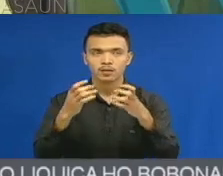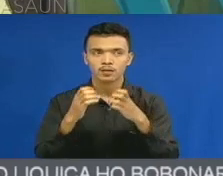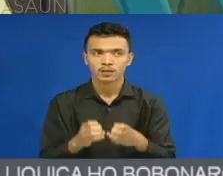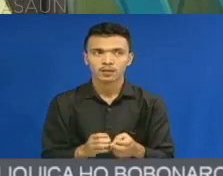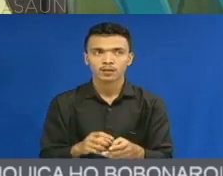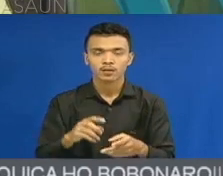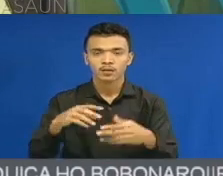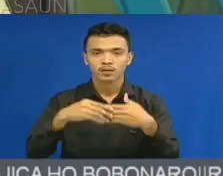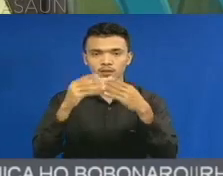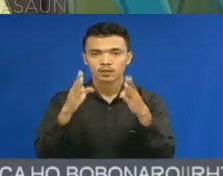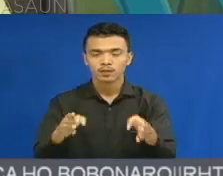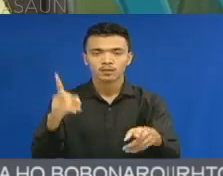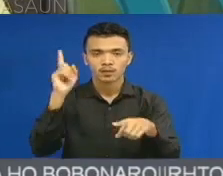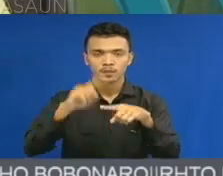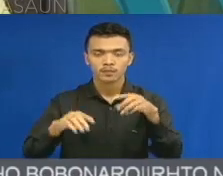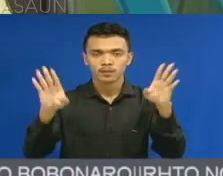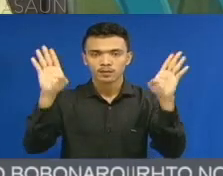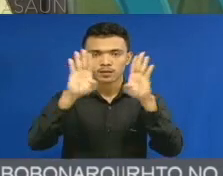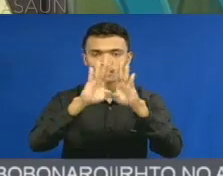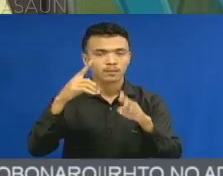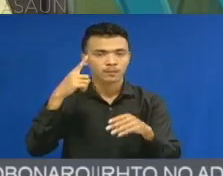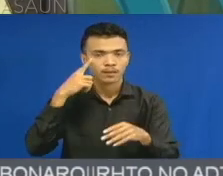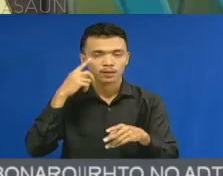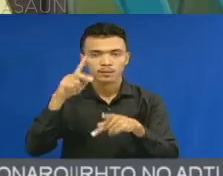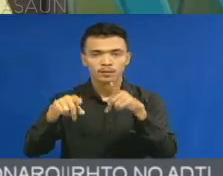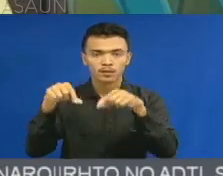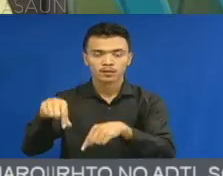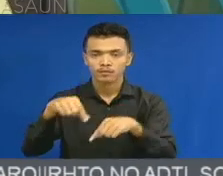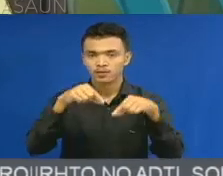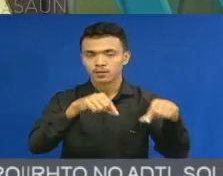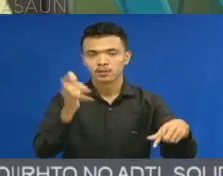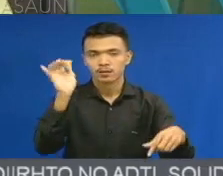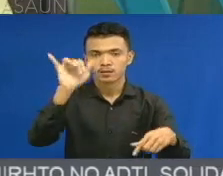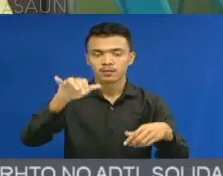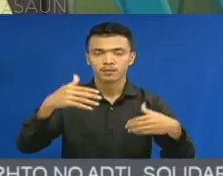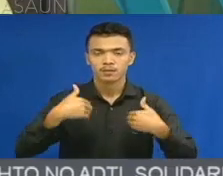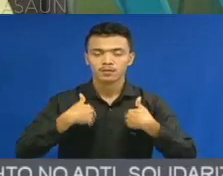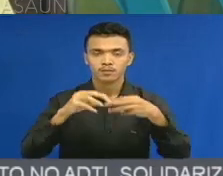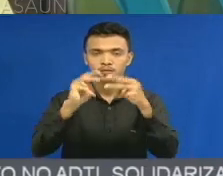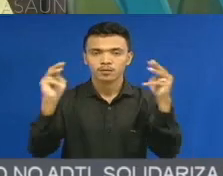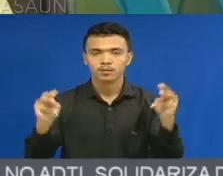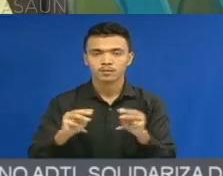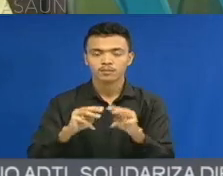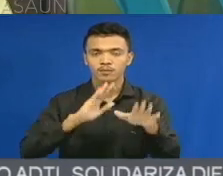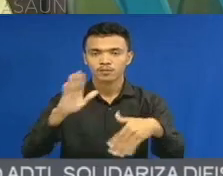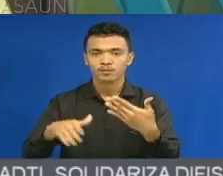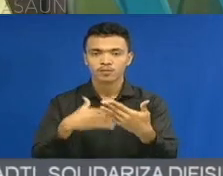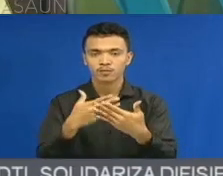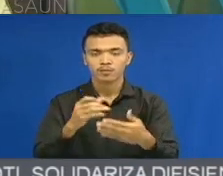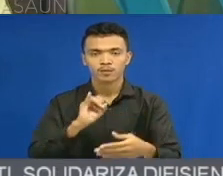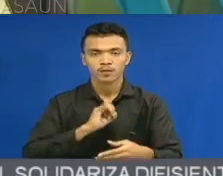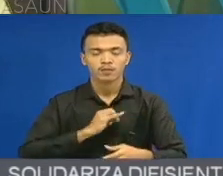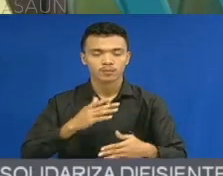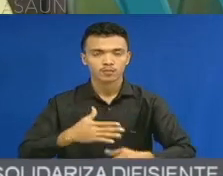bele takamatan ba maluk, maluk deficiência sira nebe ma ia distrito tomak. Ida ne ho haunia contente. Mai be hawa karak